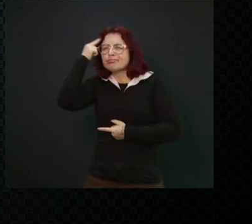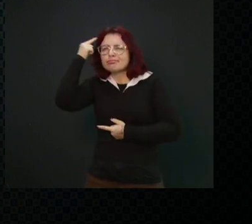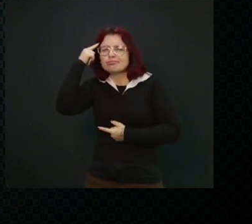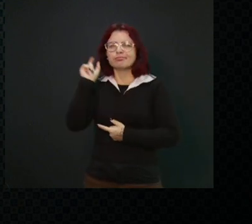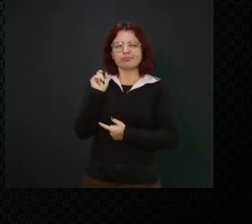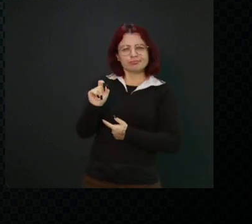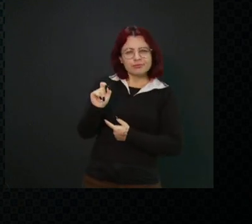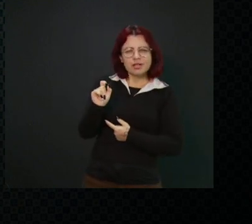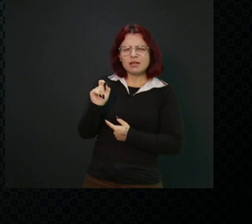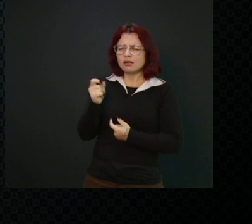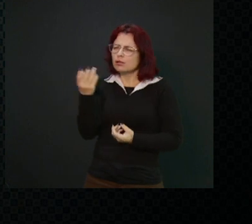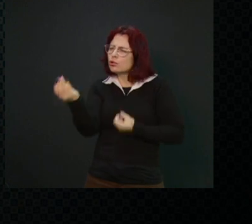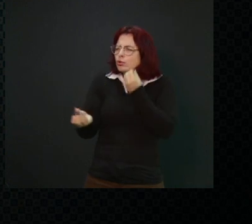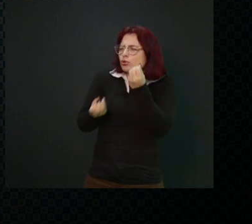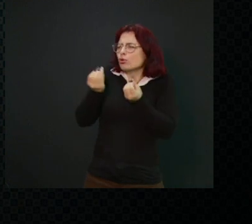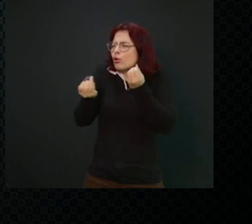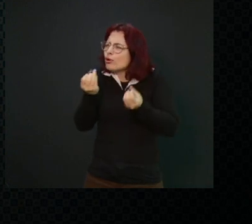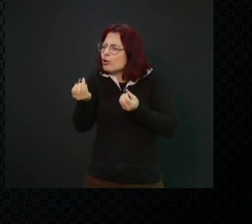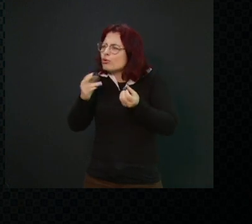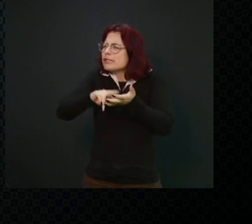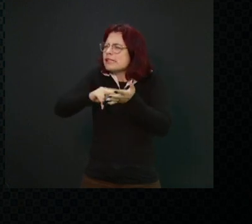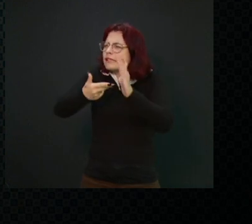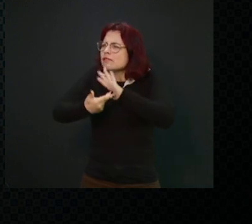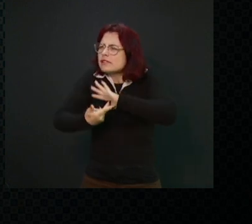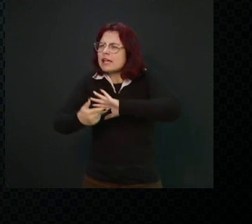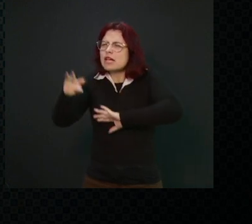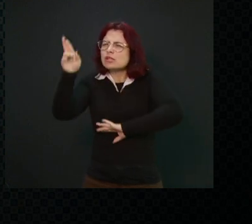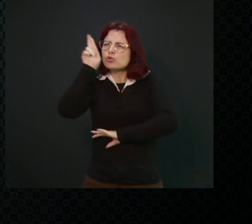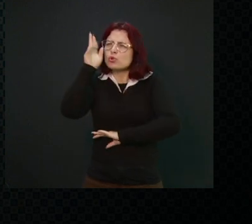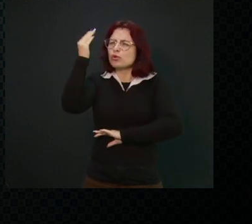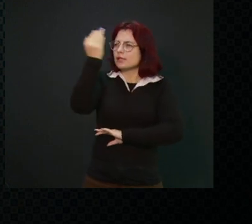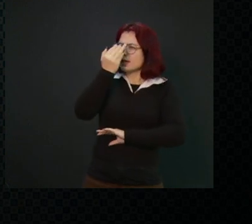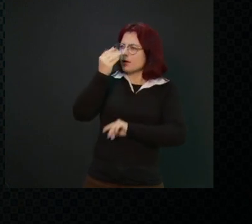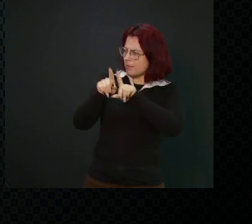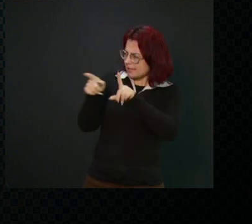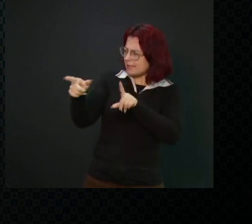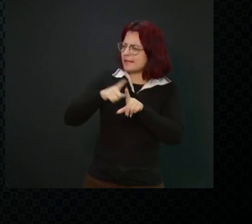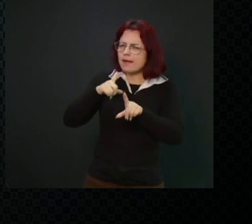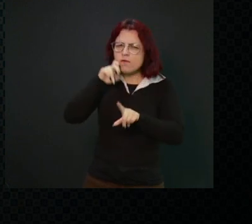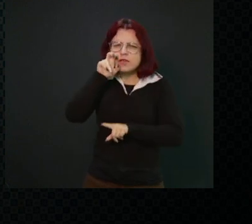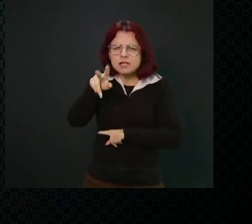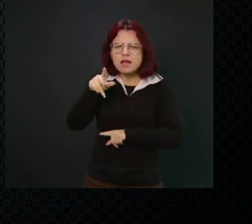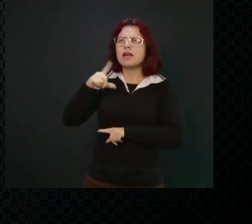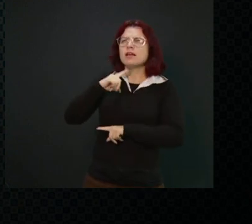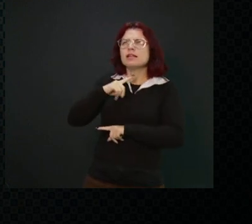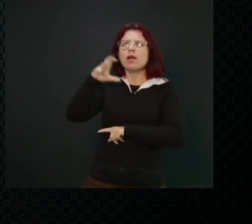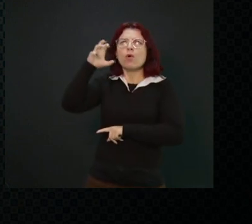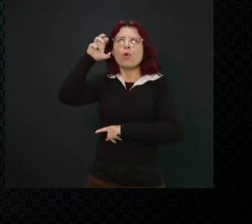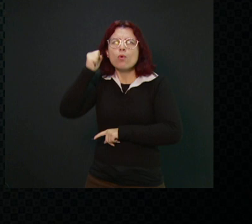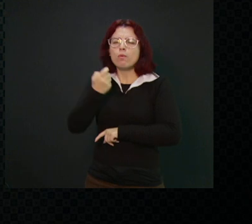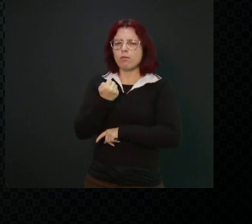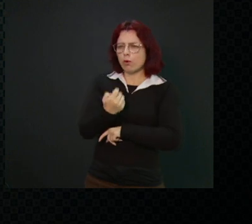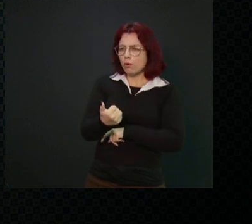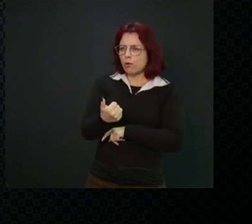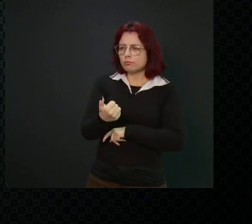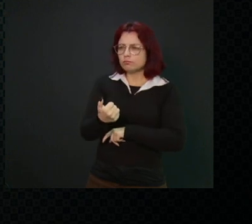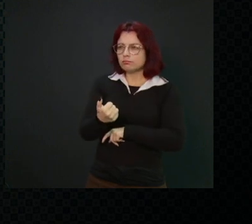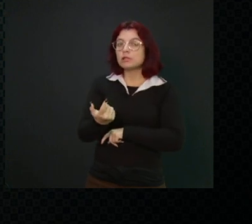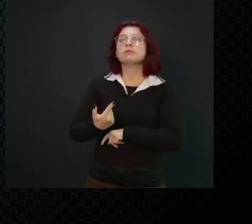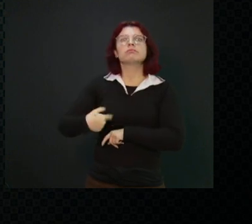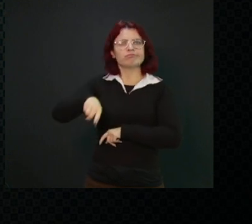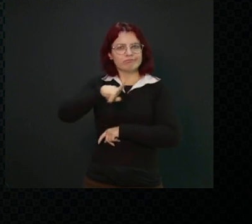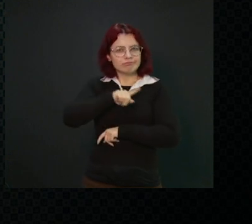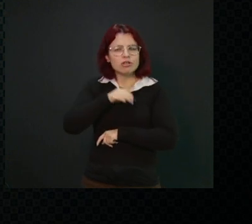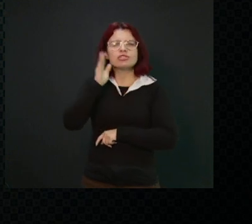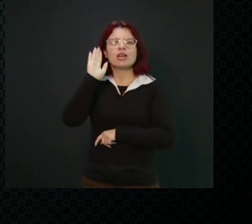pessoas falarem, mas como que é surdo cego, né? Se ele ainda enxerga um pouco, ele ouve um pouco, né? E a gente sabe que